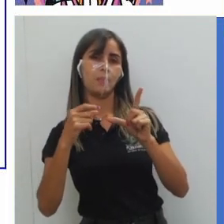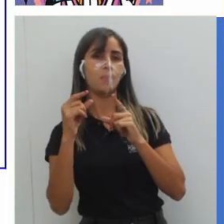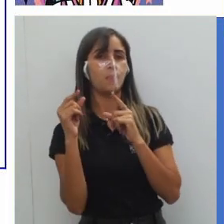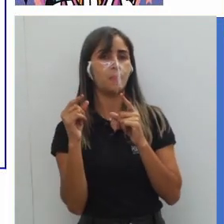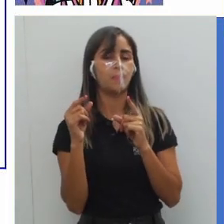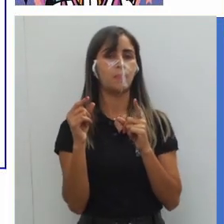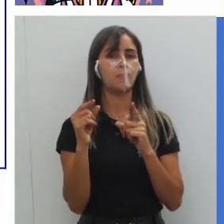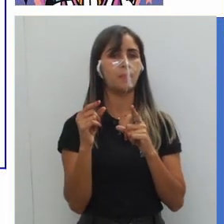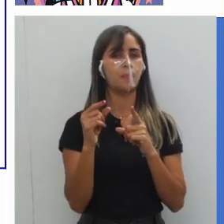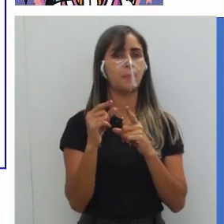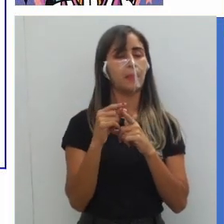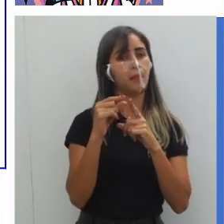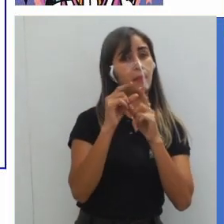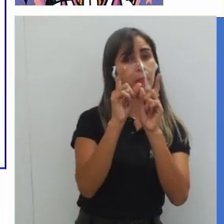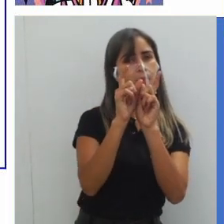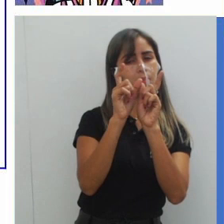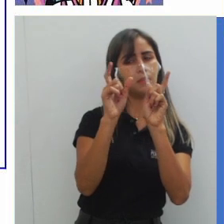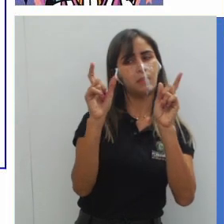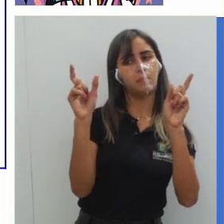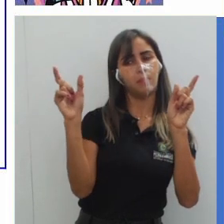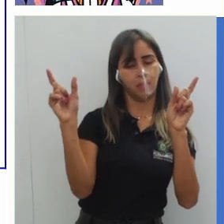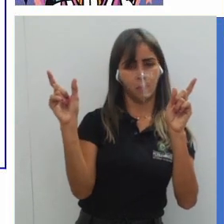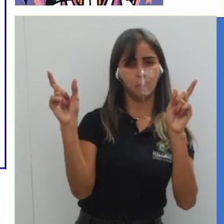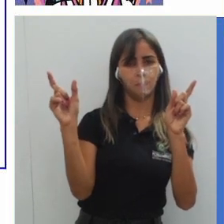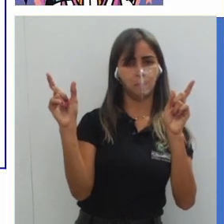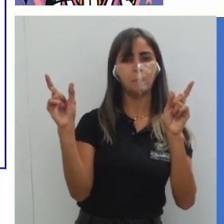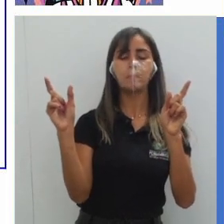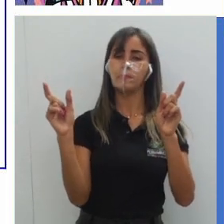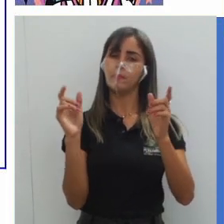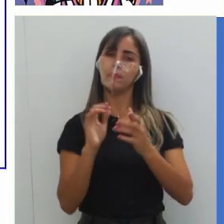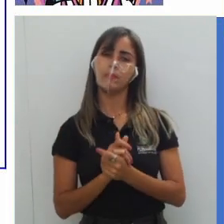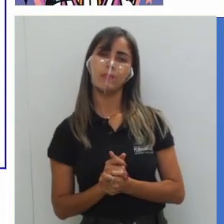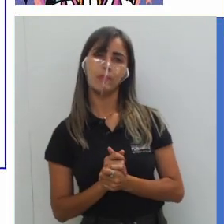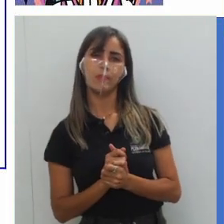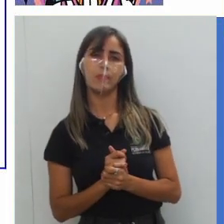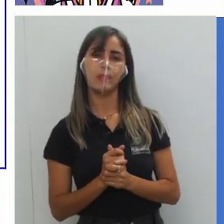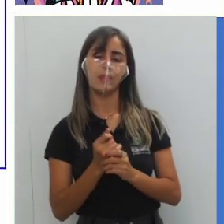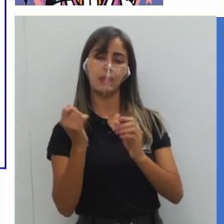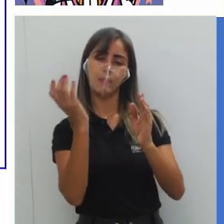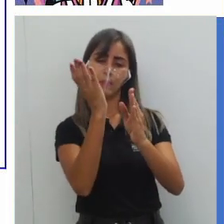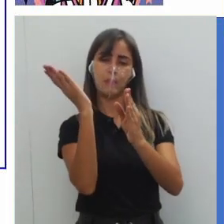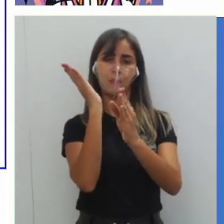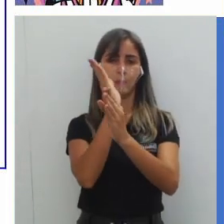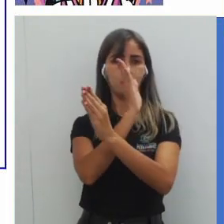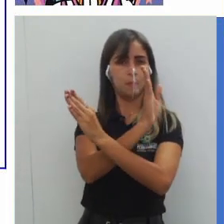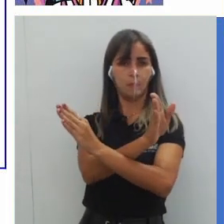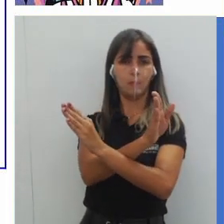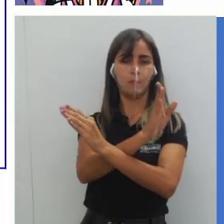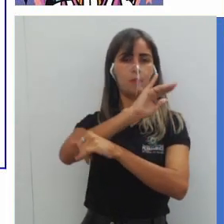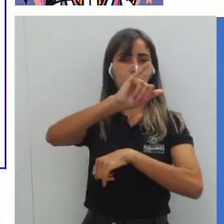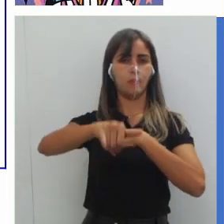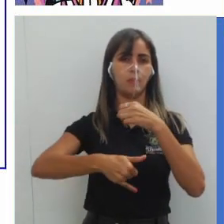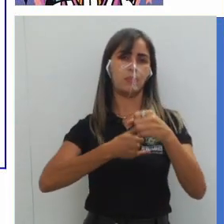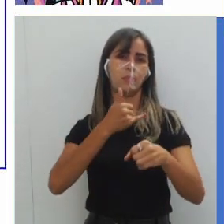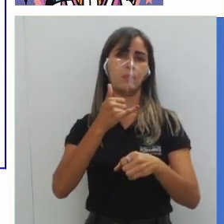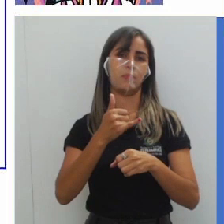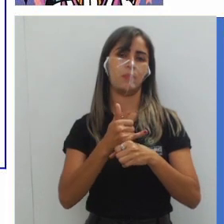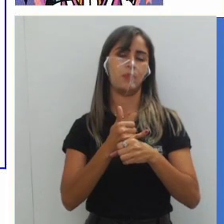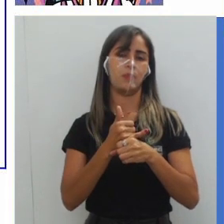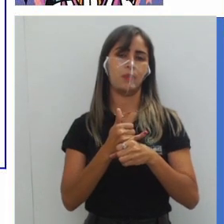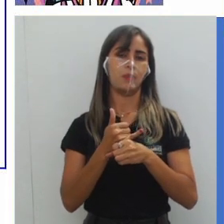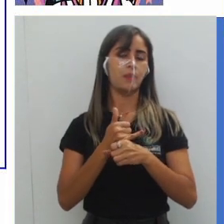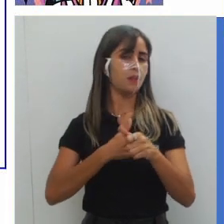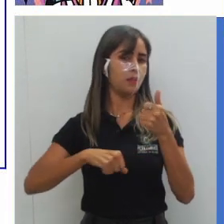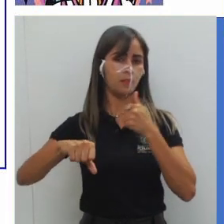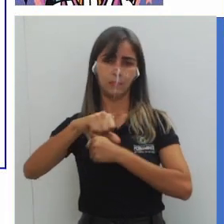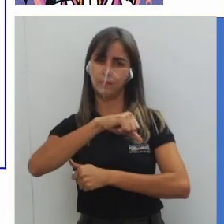a palavra de fato mais extensa, ele recebe à sua frente more. O adjetivo ele